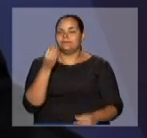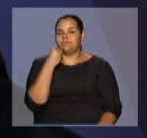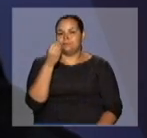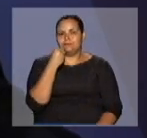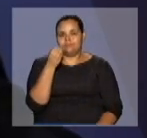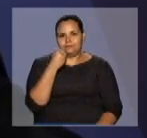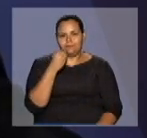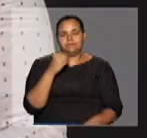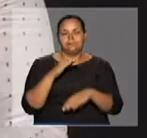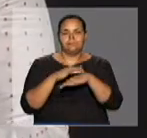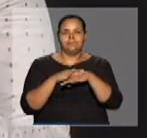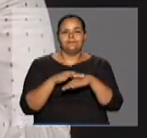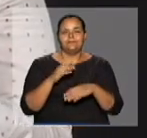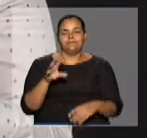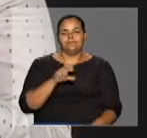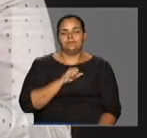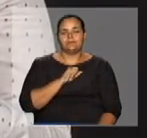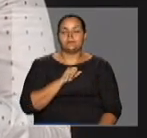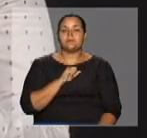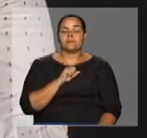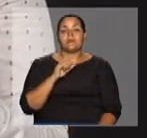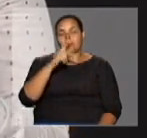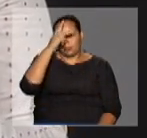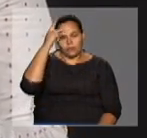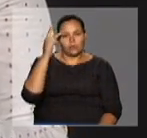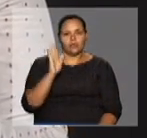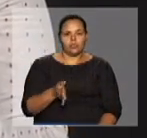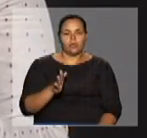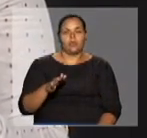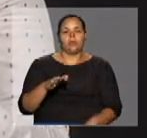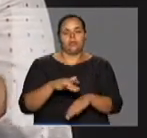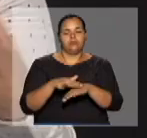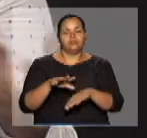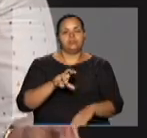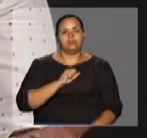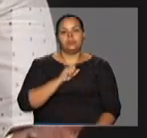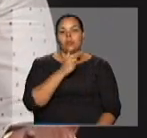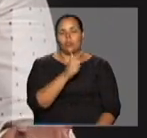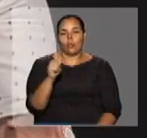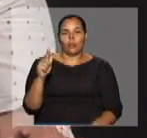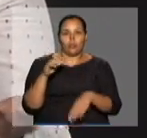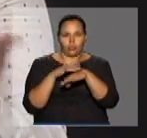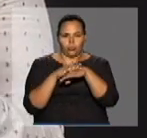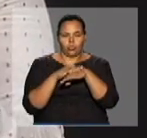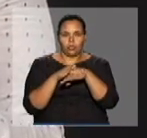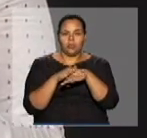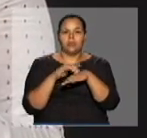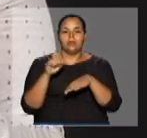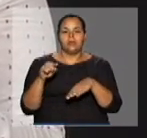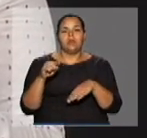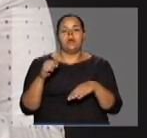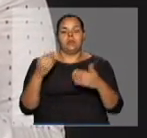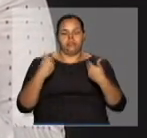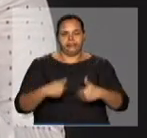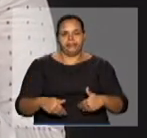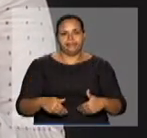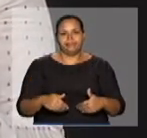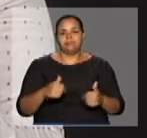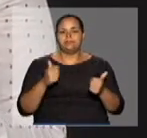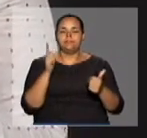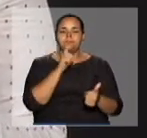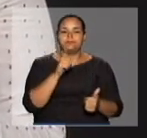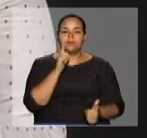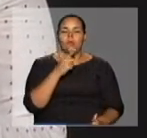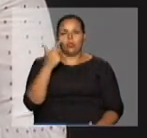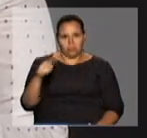mais brandas. E nesse caso, quando a pessoa já teve a contaminação, como em outras doenças, ela também fica imune ou ela